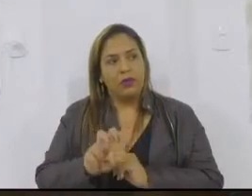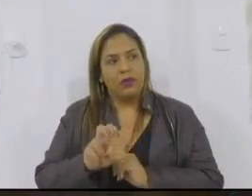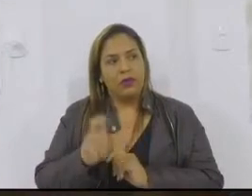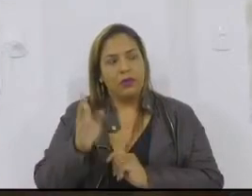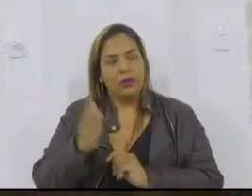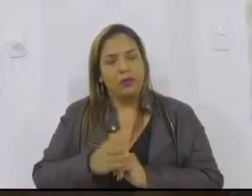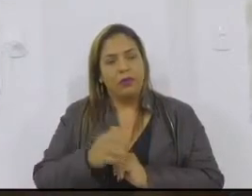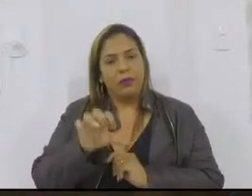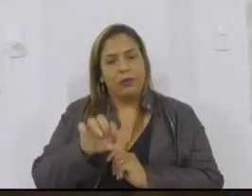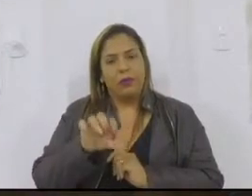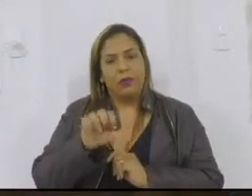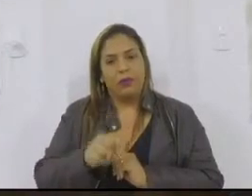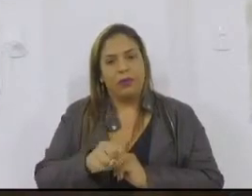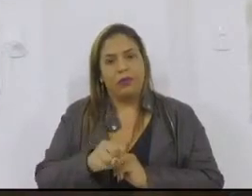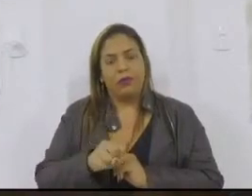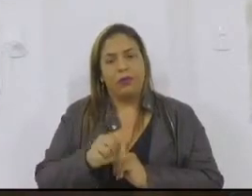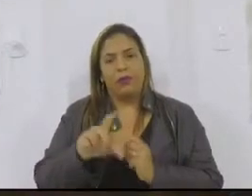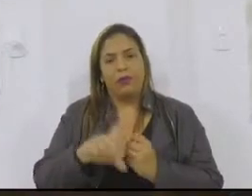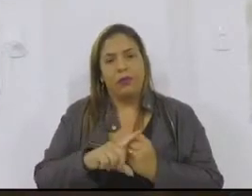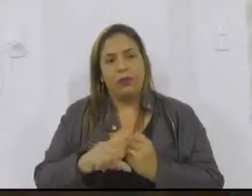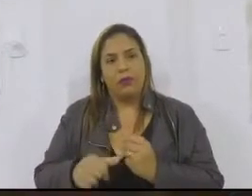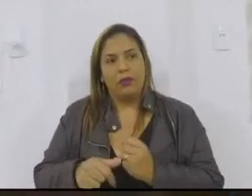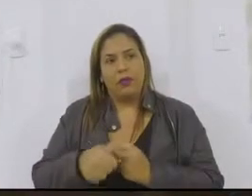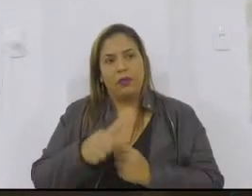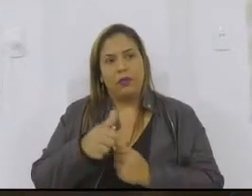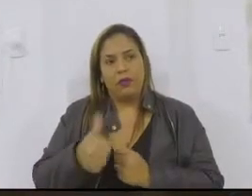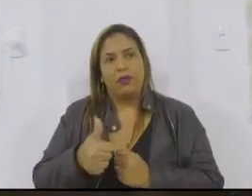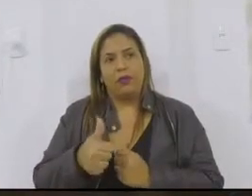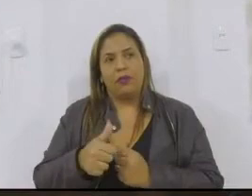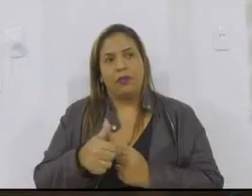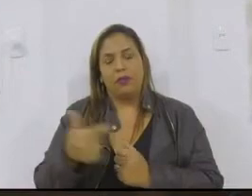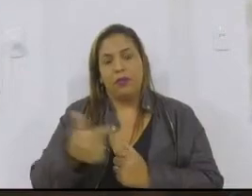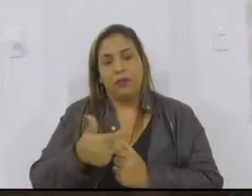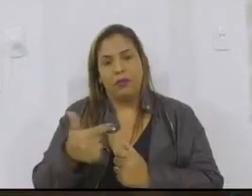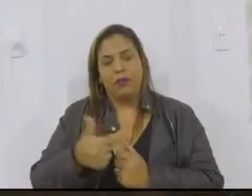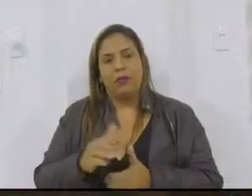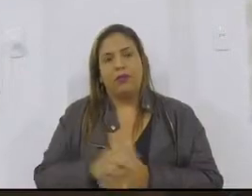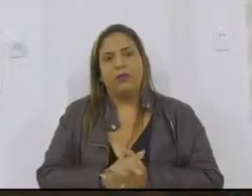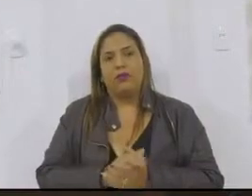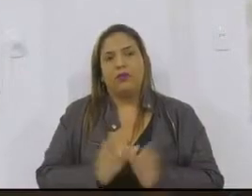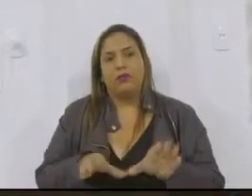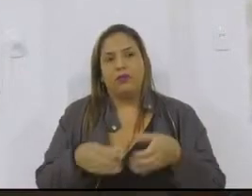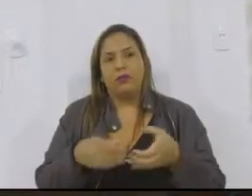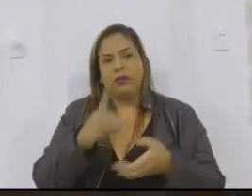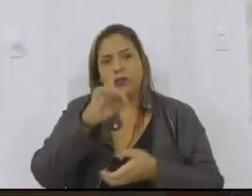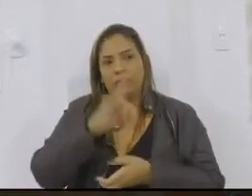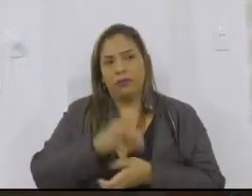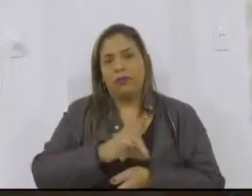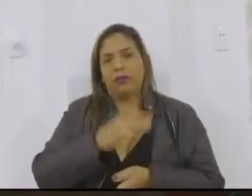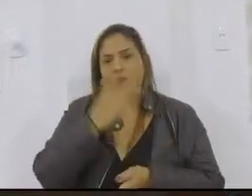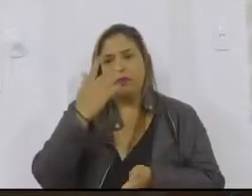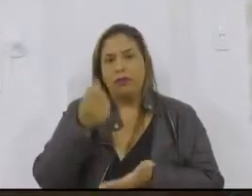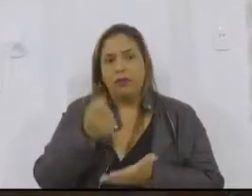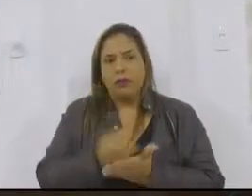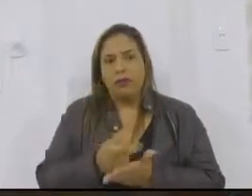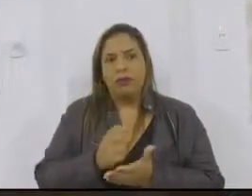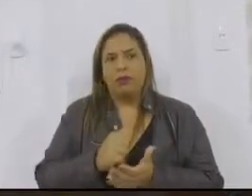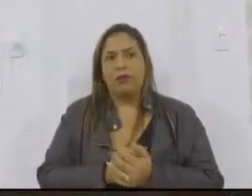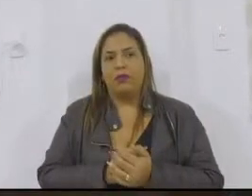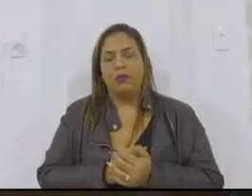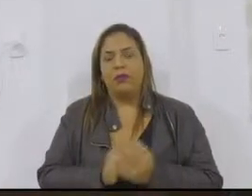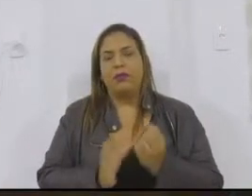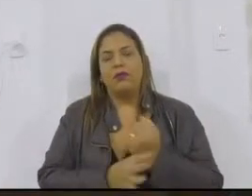95/98, em seu artigo 7º, inciso 2º. Comissão de Direito do Consumidor, Defesa da Cidadania e